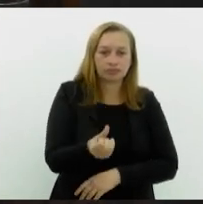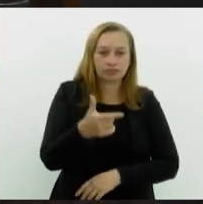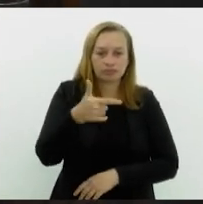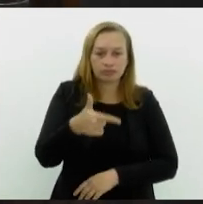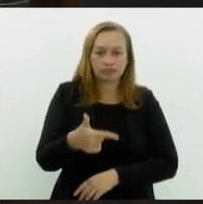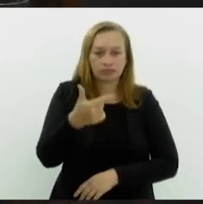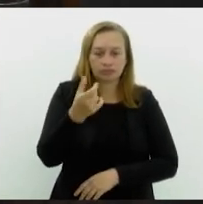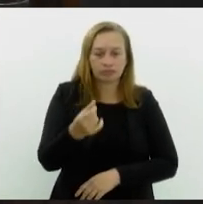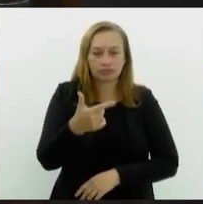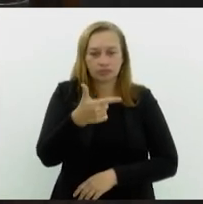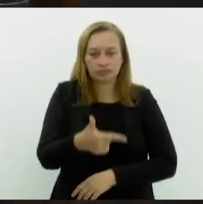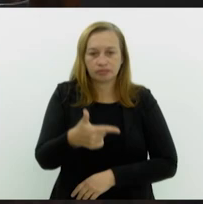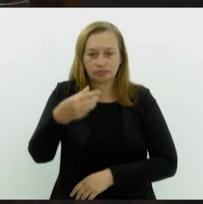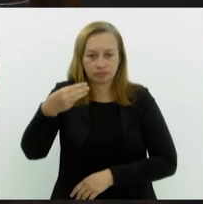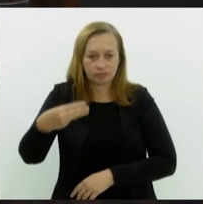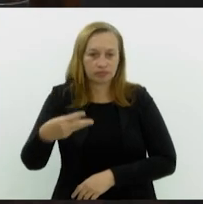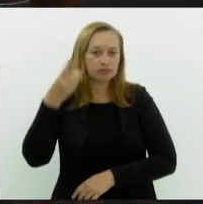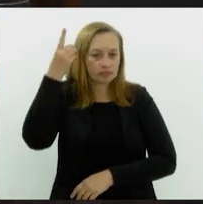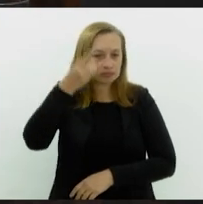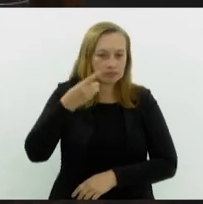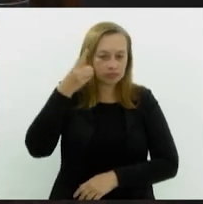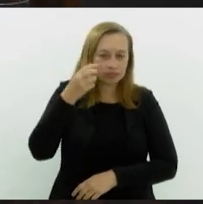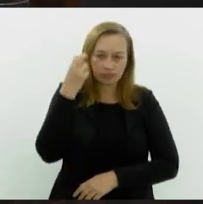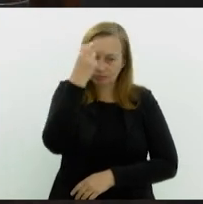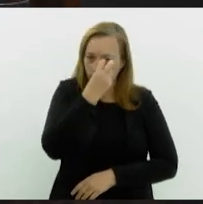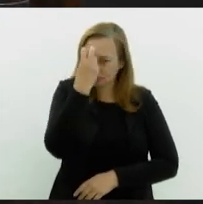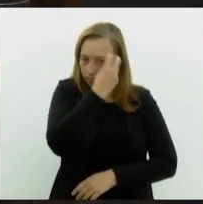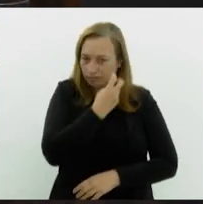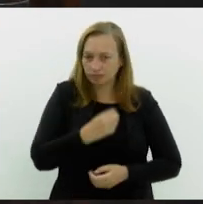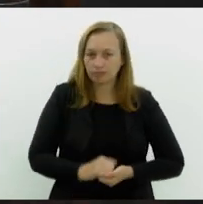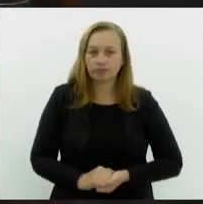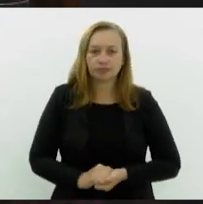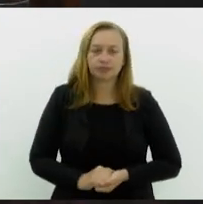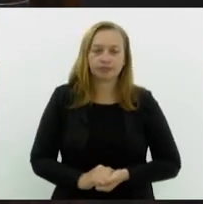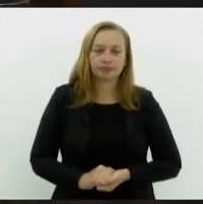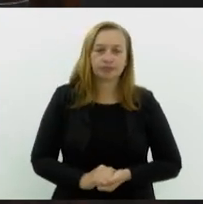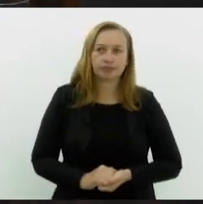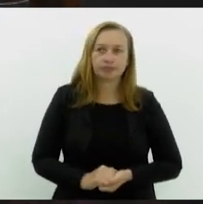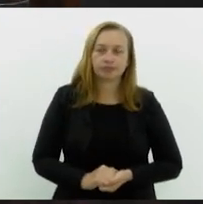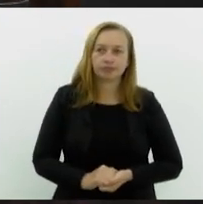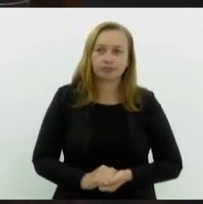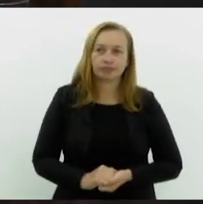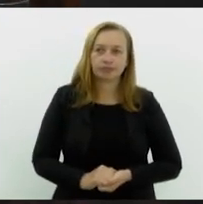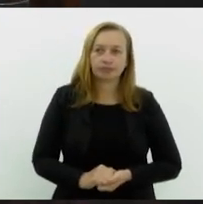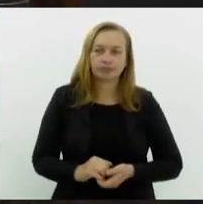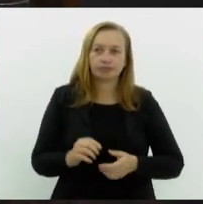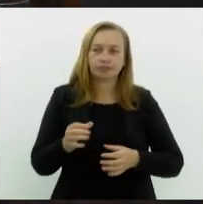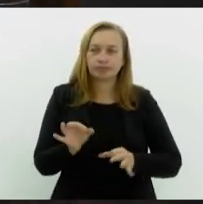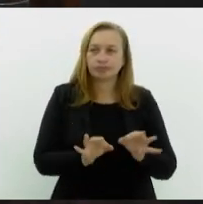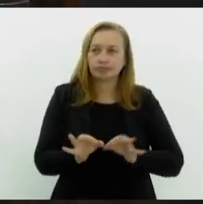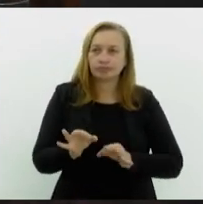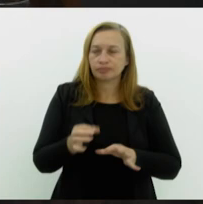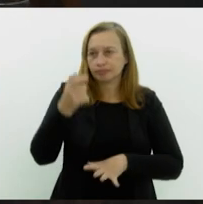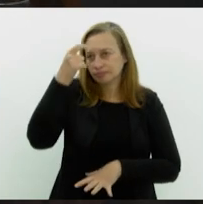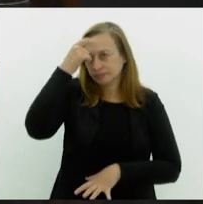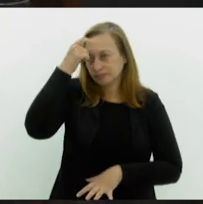de 2023, de autoria da deputada Verônica Lima, que institui programa de combate à conscientização